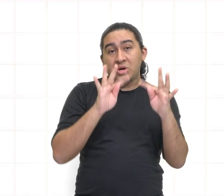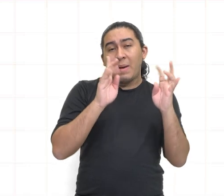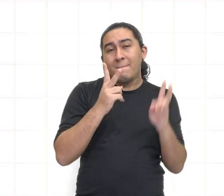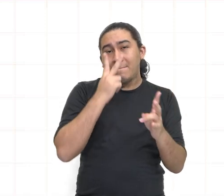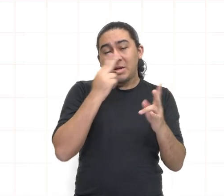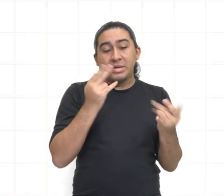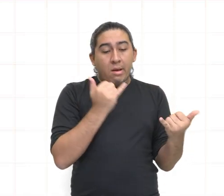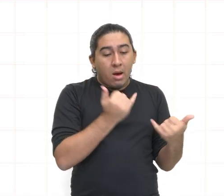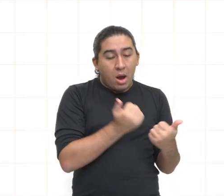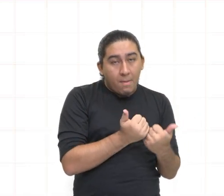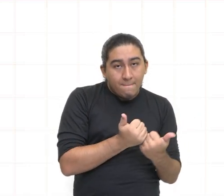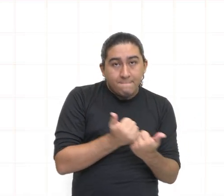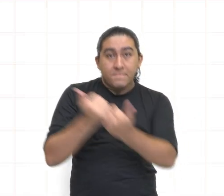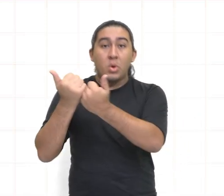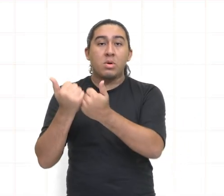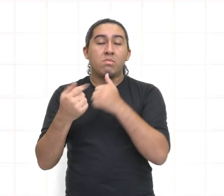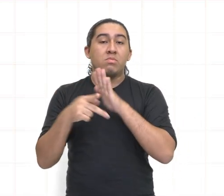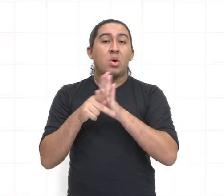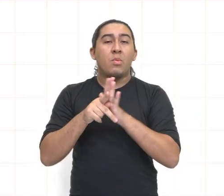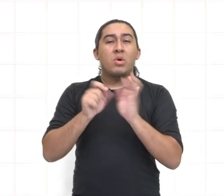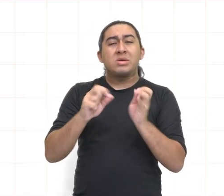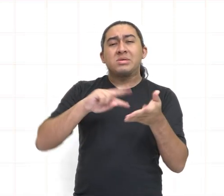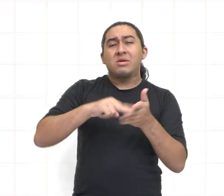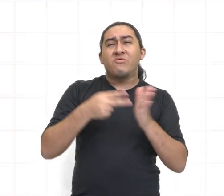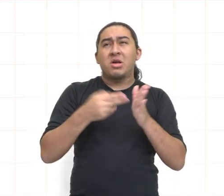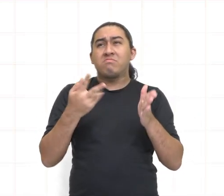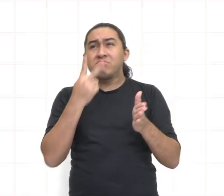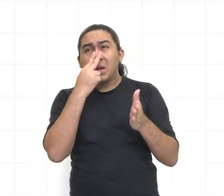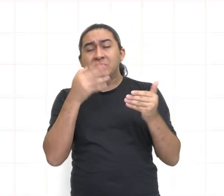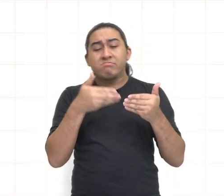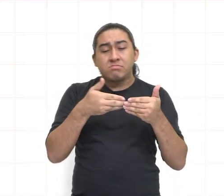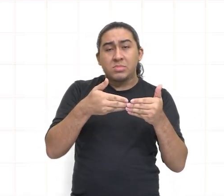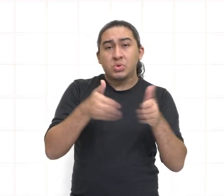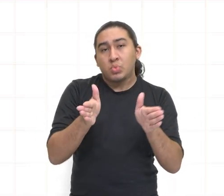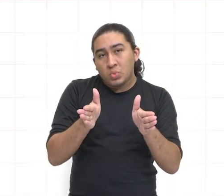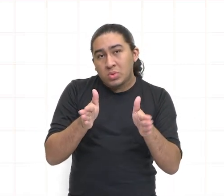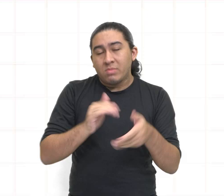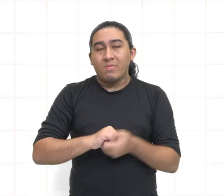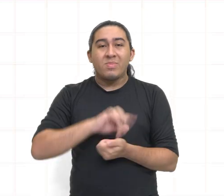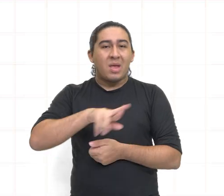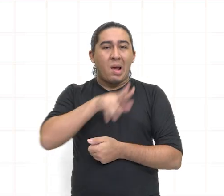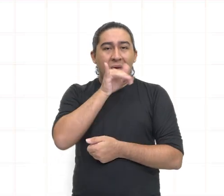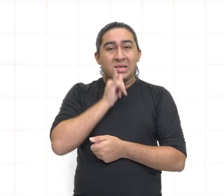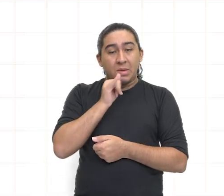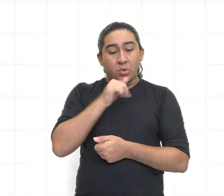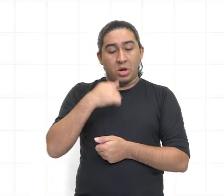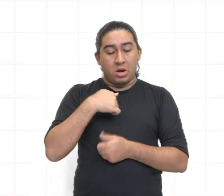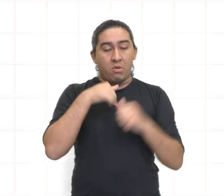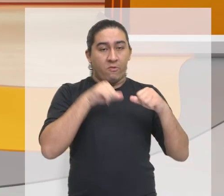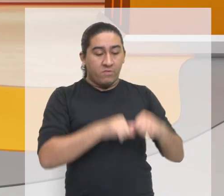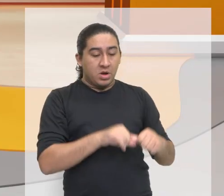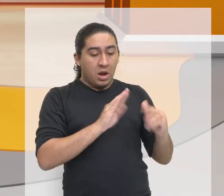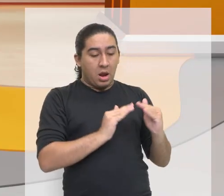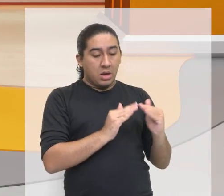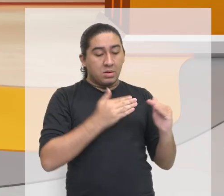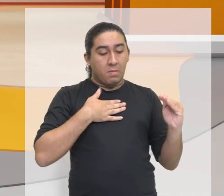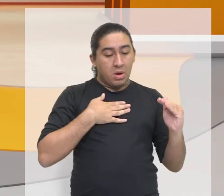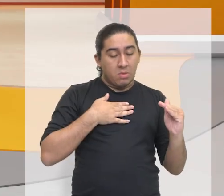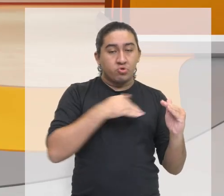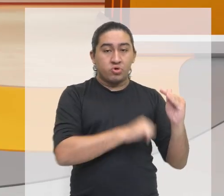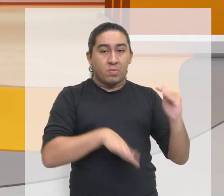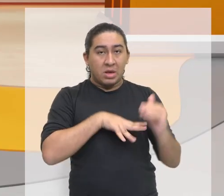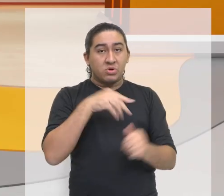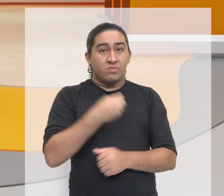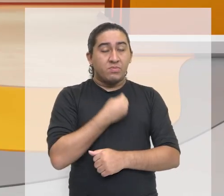favorecendo uma abertura de portas, né? Não precisa mais eu sair daqui dessa região, eu sair do